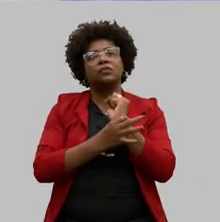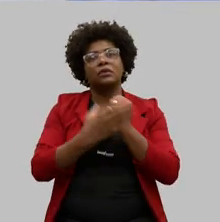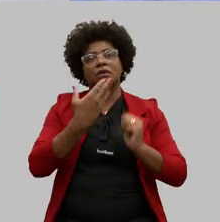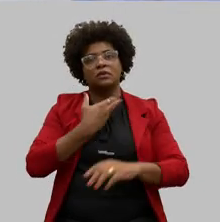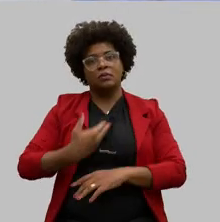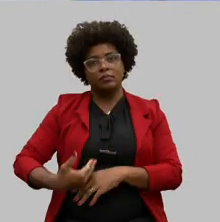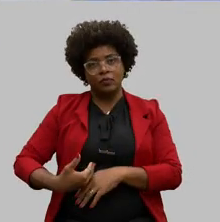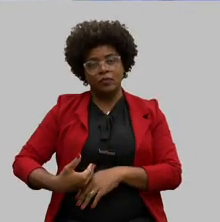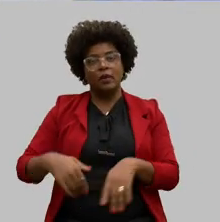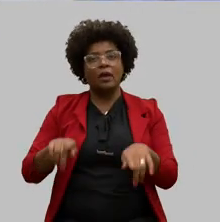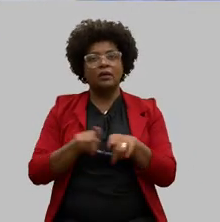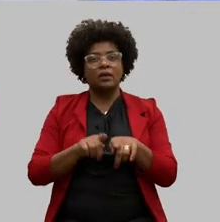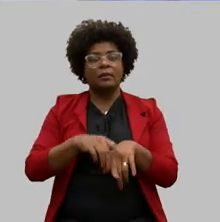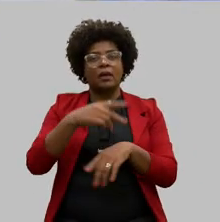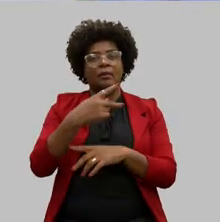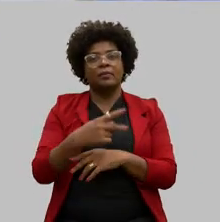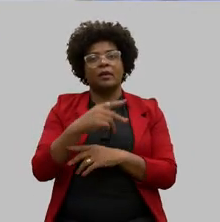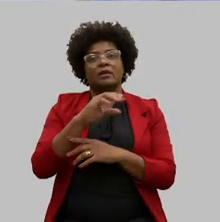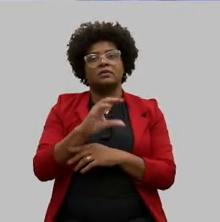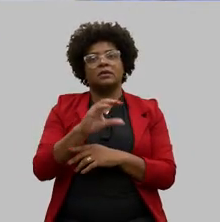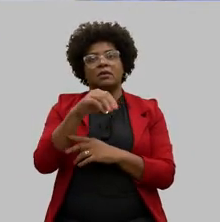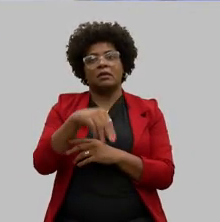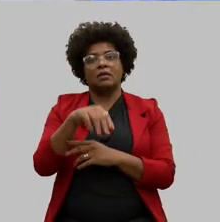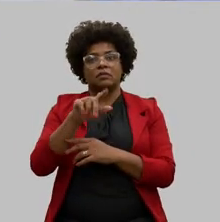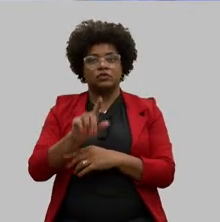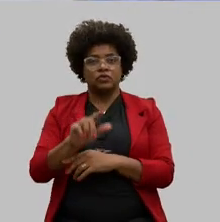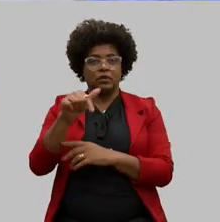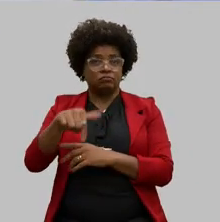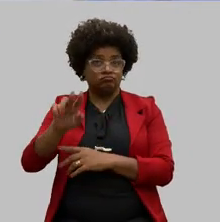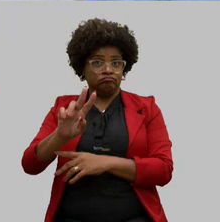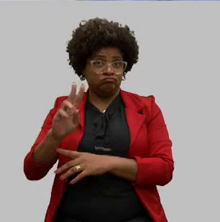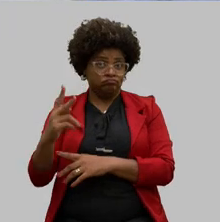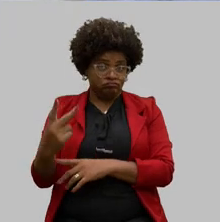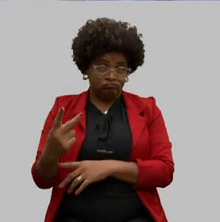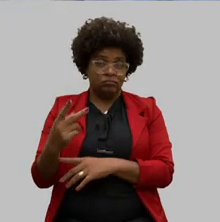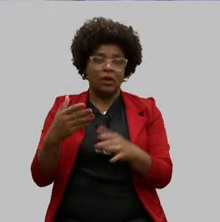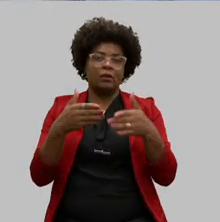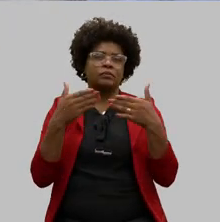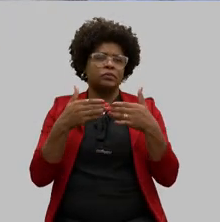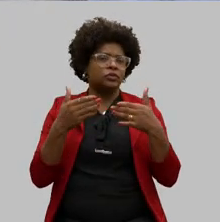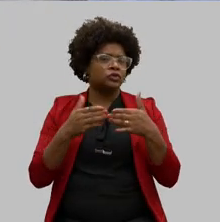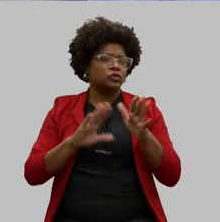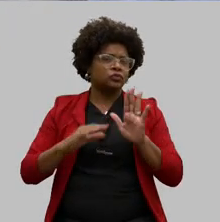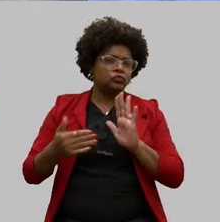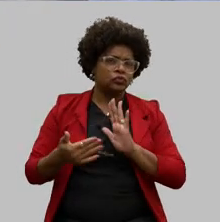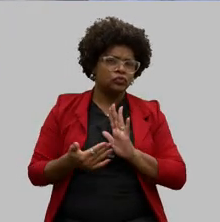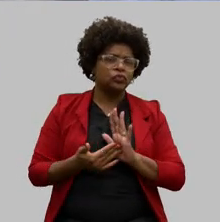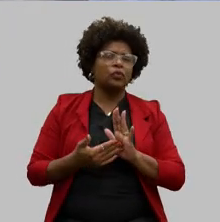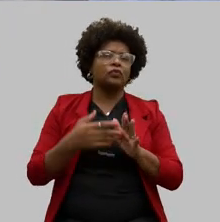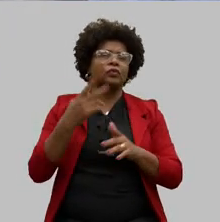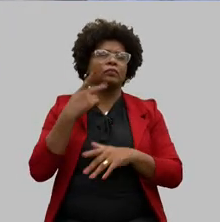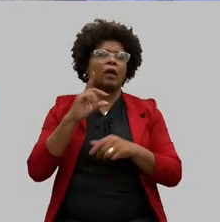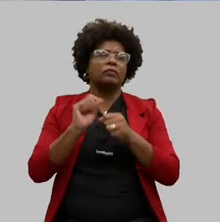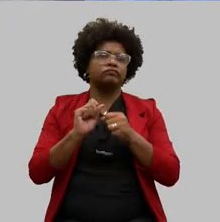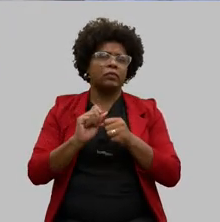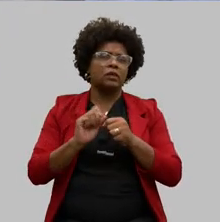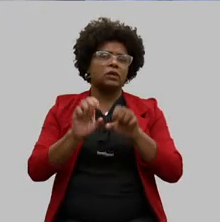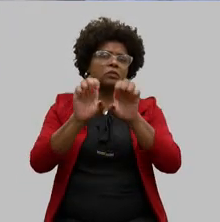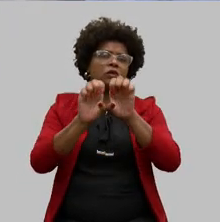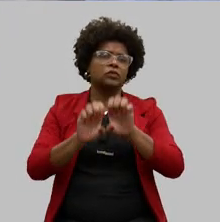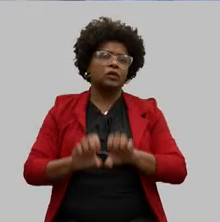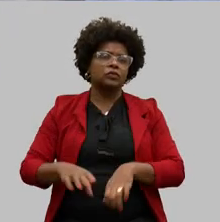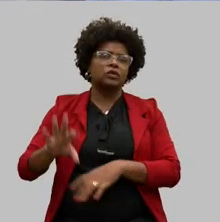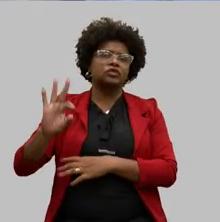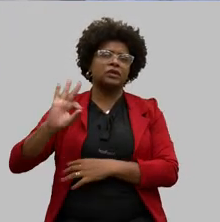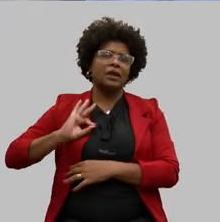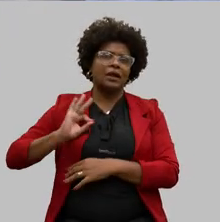pcmg em Belo Horizonte pedido de providências para que seja devidamente estruturada a delegacia especializada de Atendimento à pessoa com